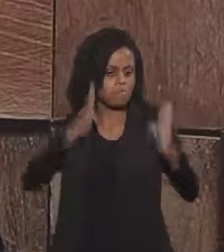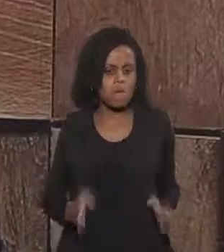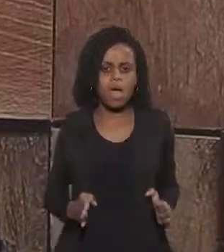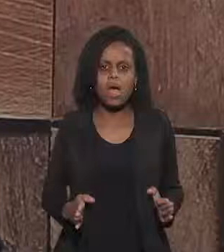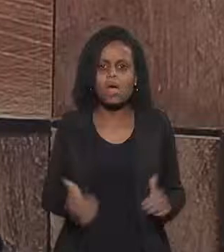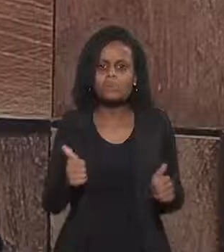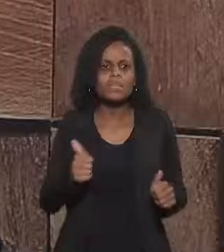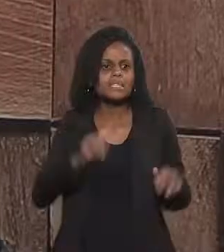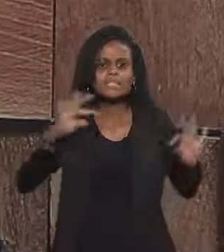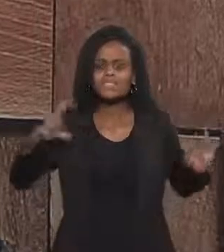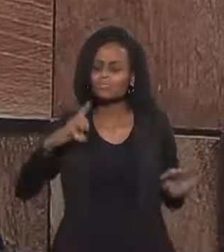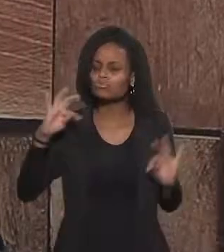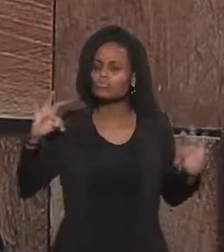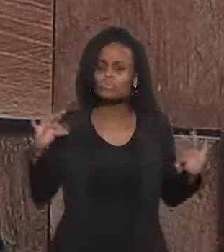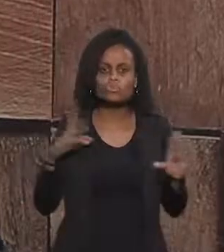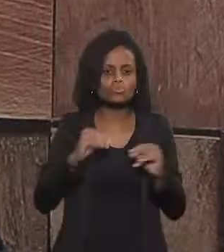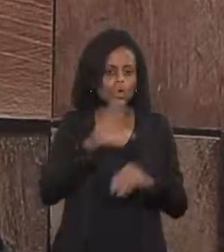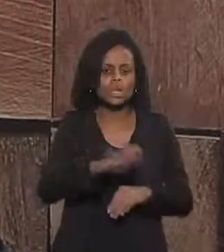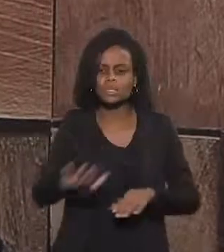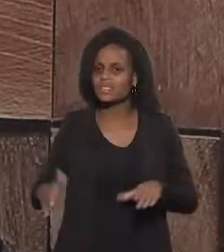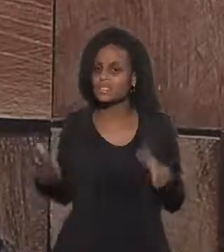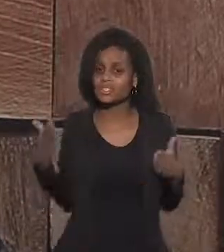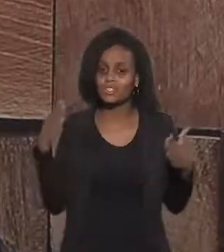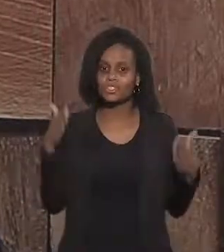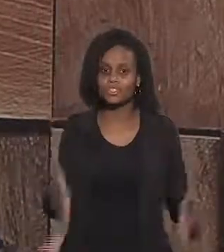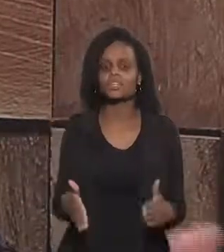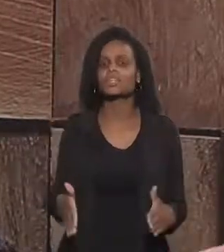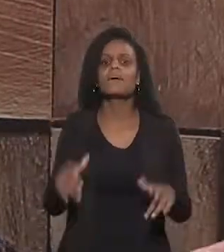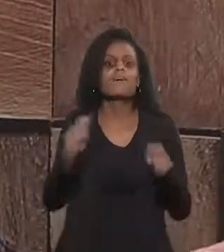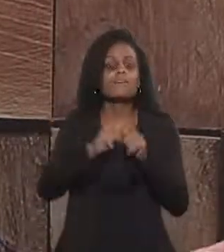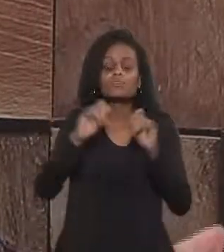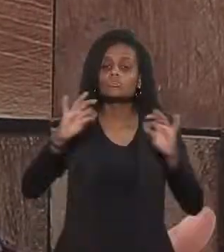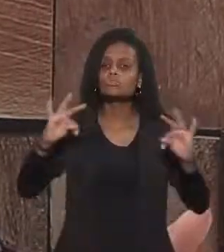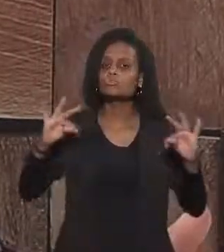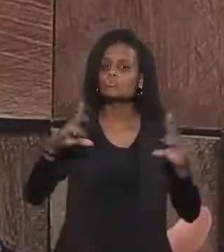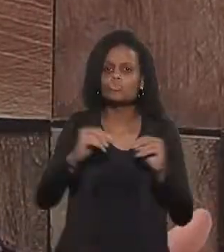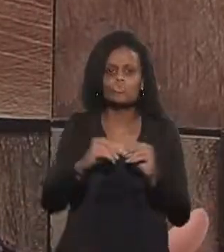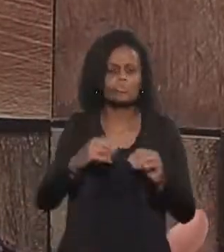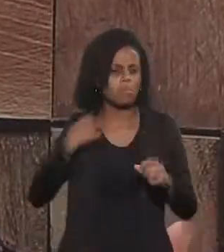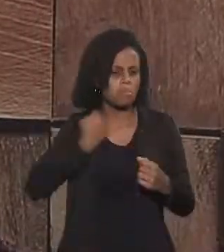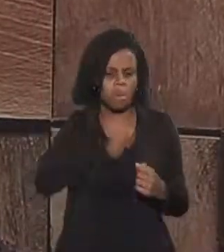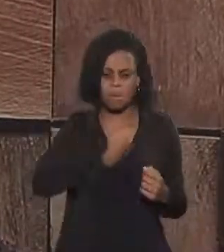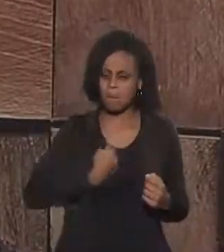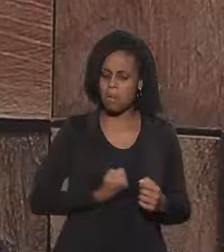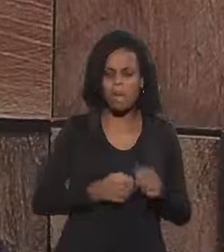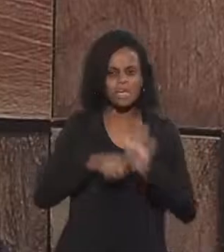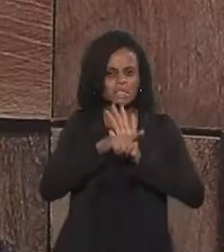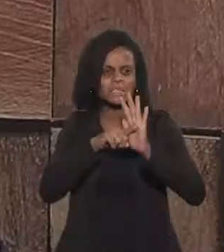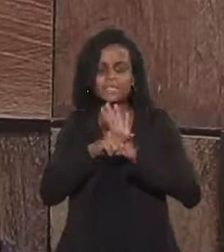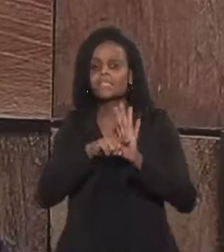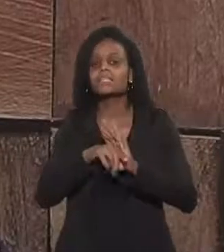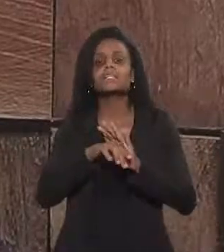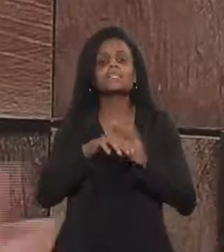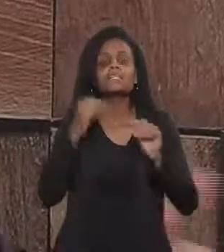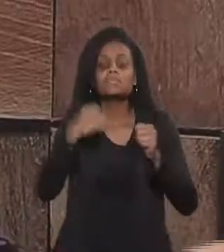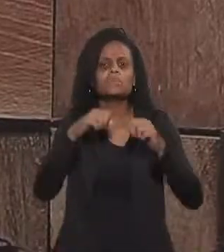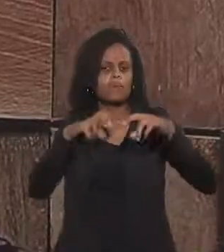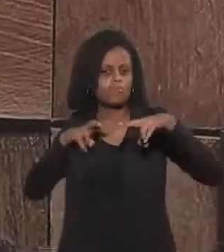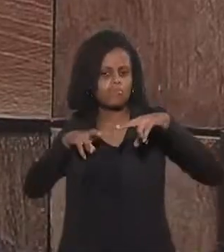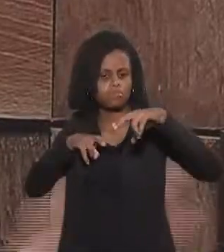um hospital modelo, tem tudo. A criança chega, faz tudo, check-up, depois se tiver que fazer tomografia,